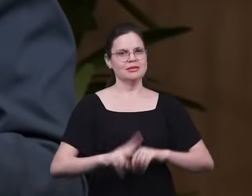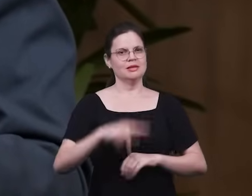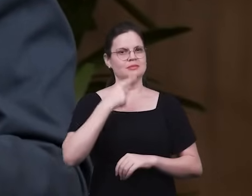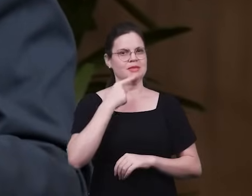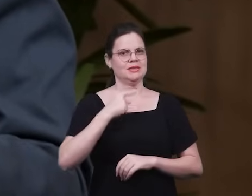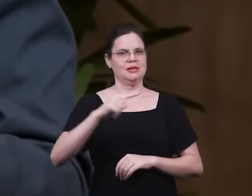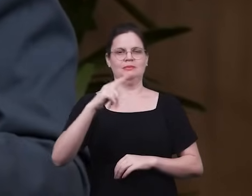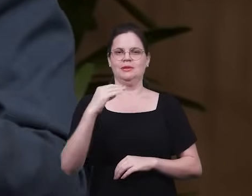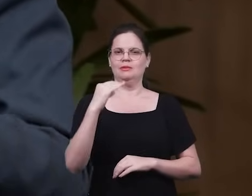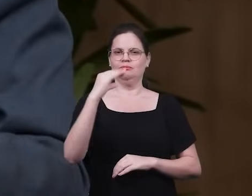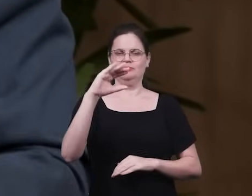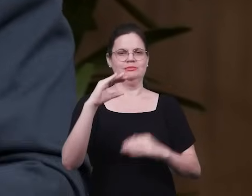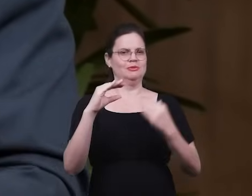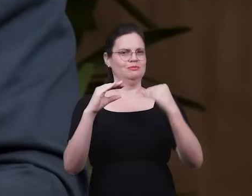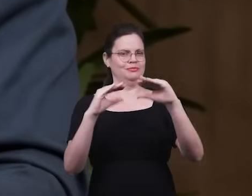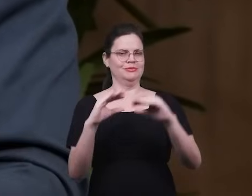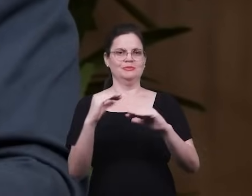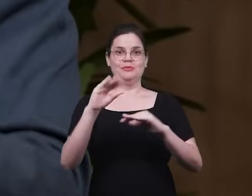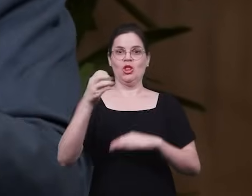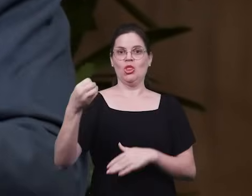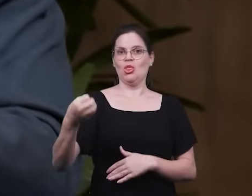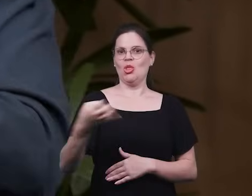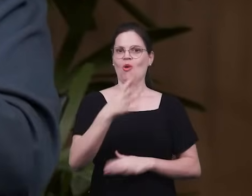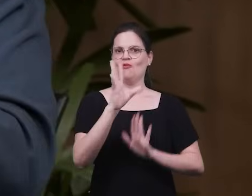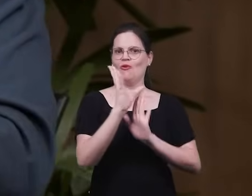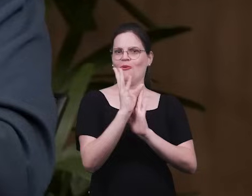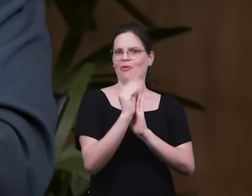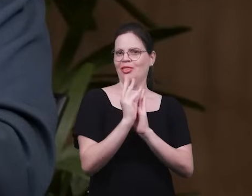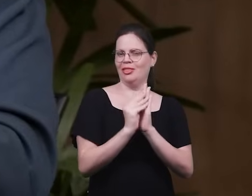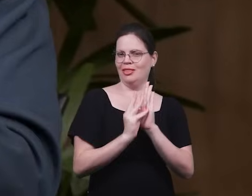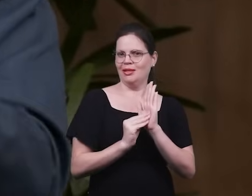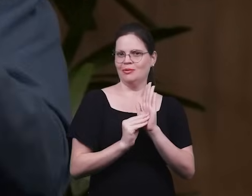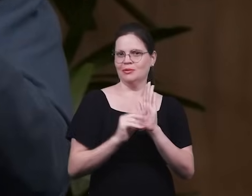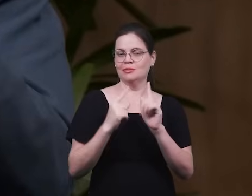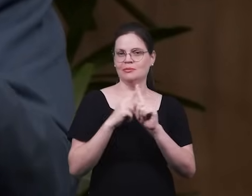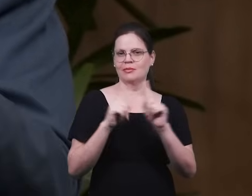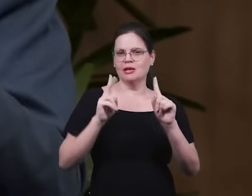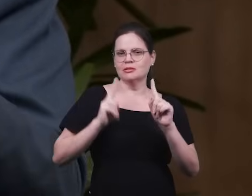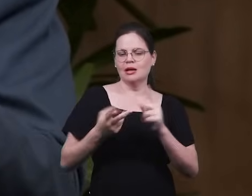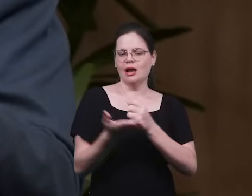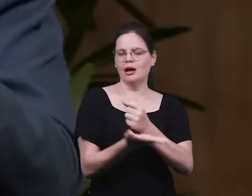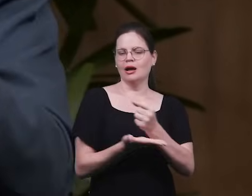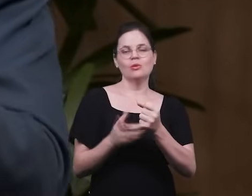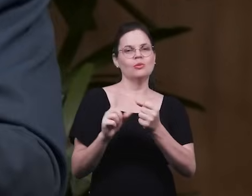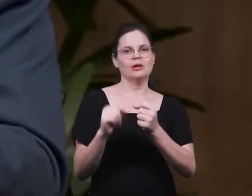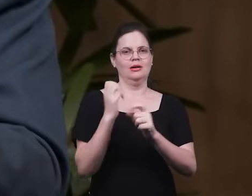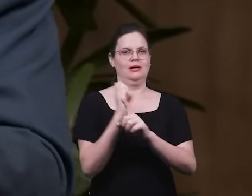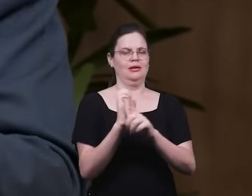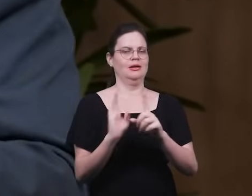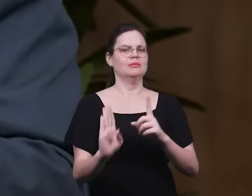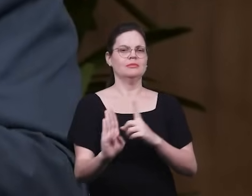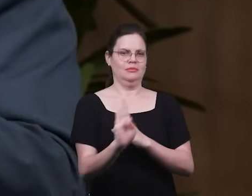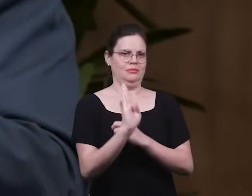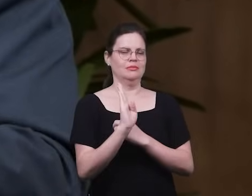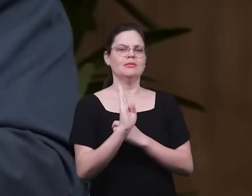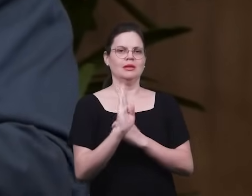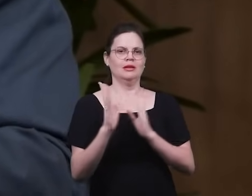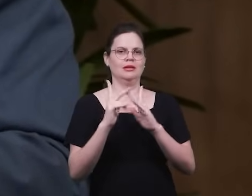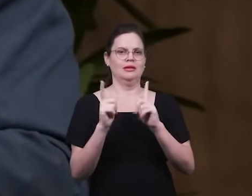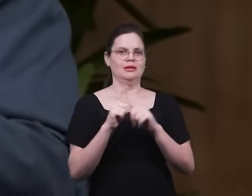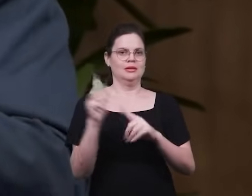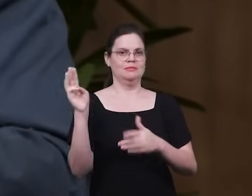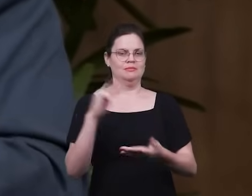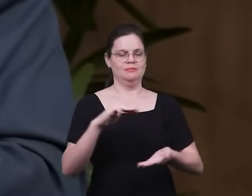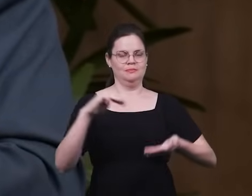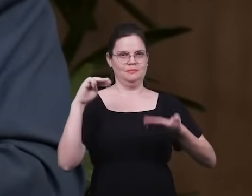trazemos um conteúdo inédito sempre baseado na escola bíblica dominical da Igreja